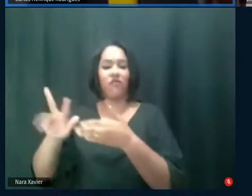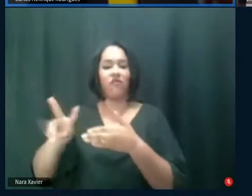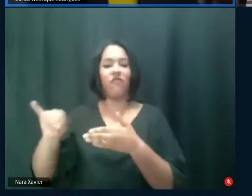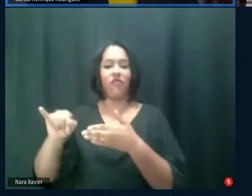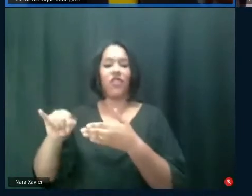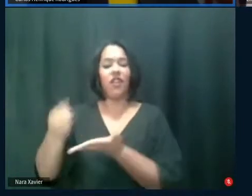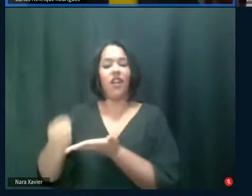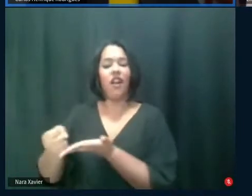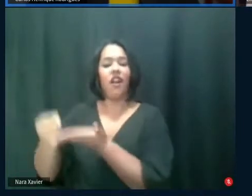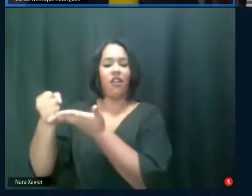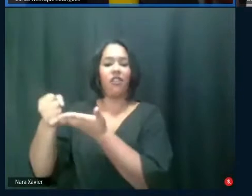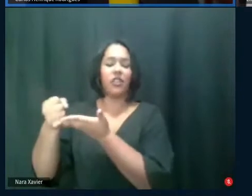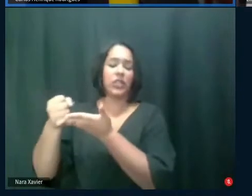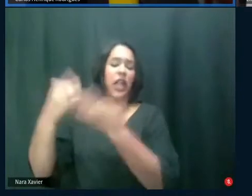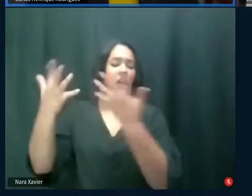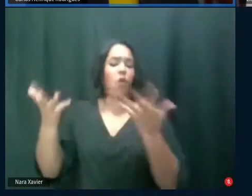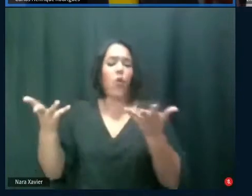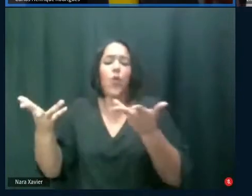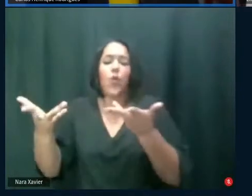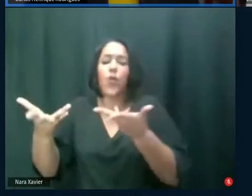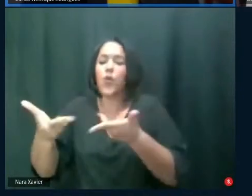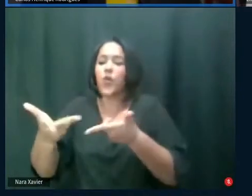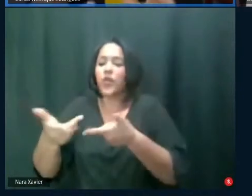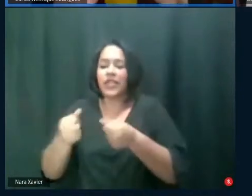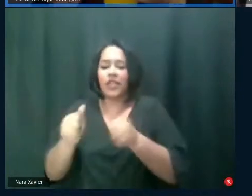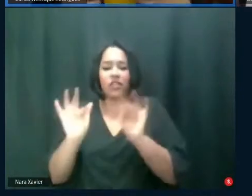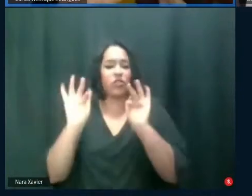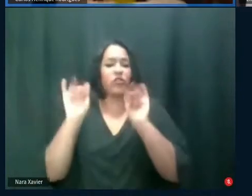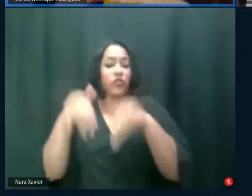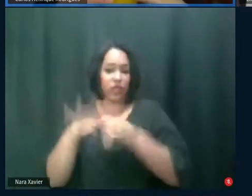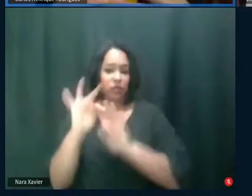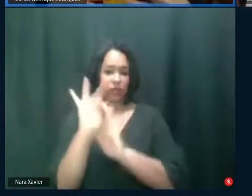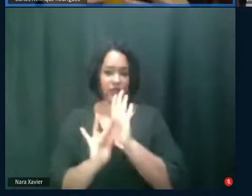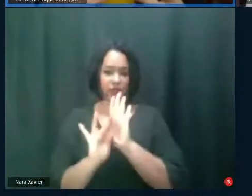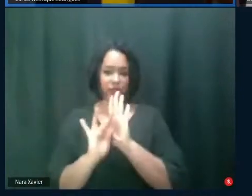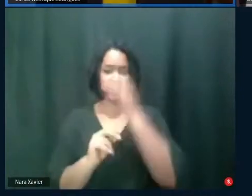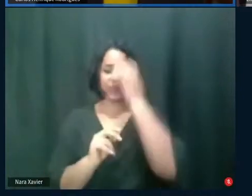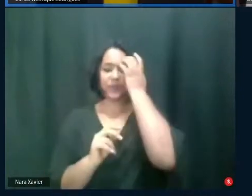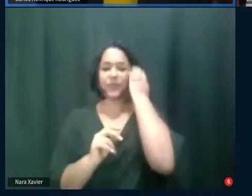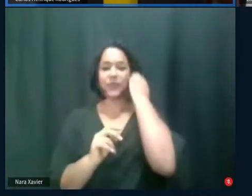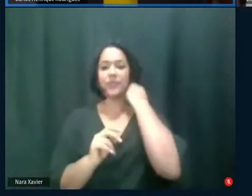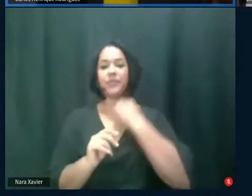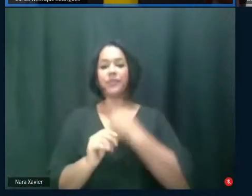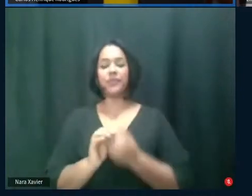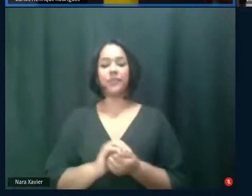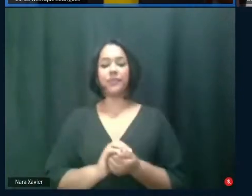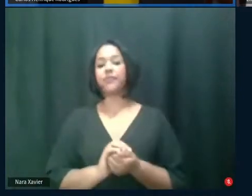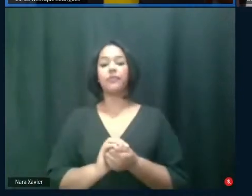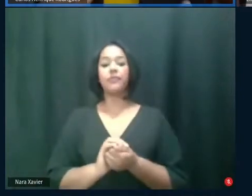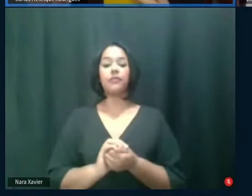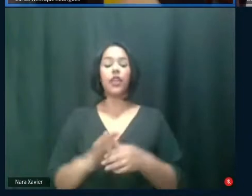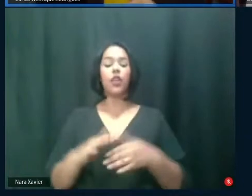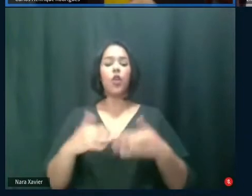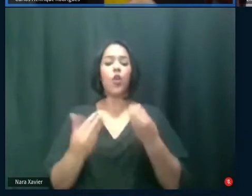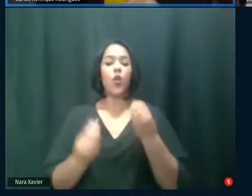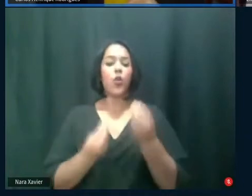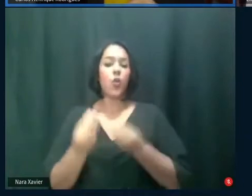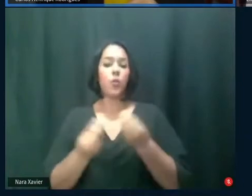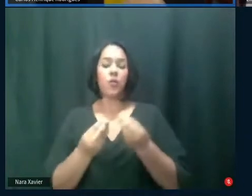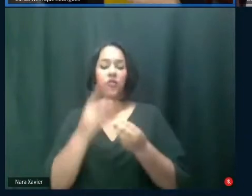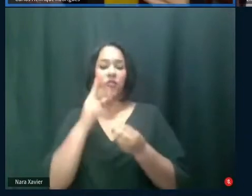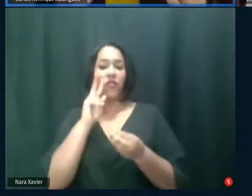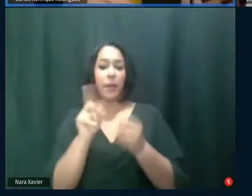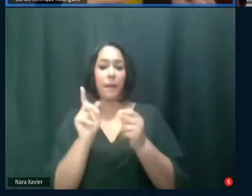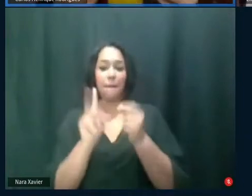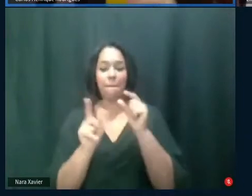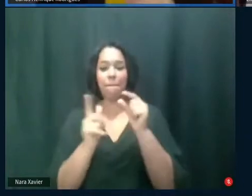com a qualidade, final do texto. Então, em relação assim a uso terminológico que eu